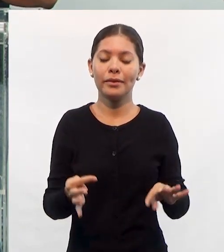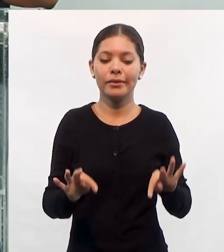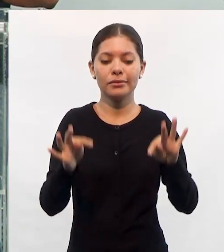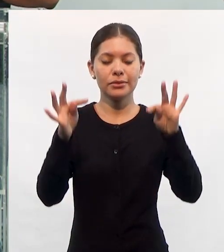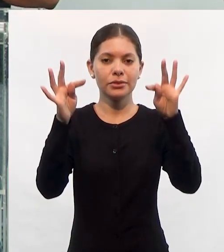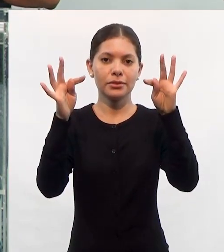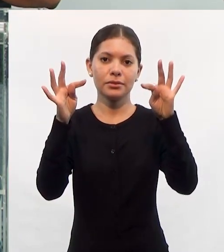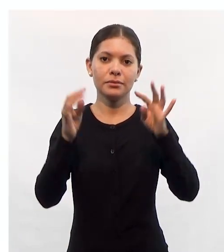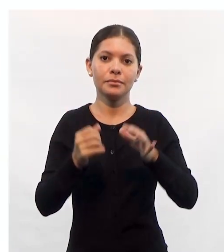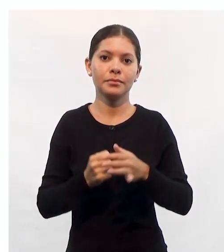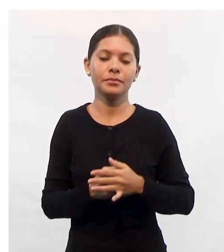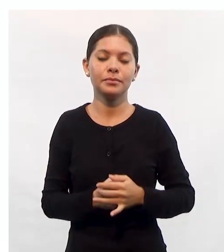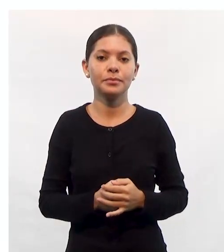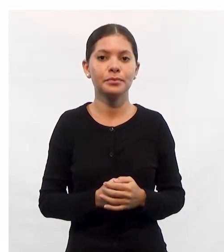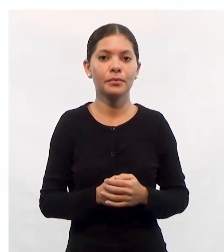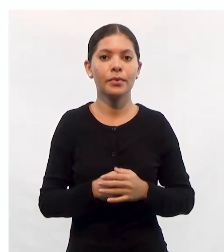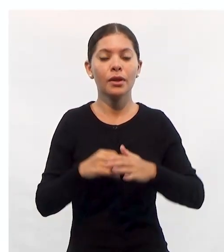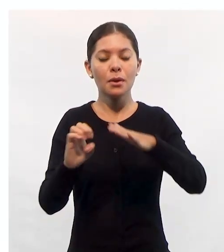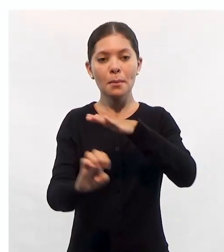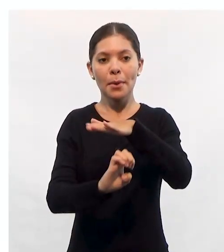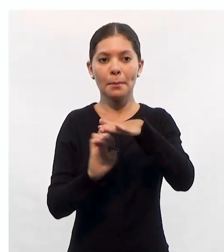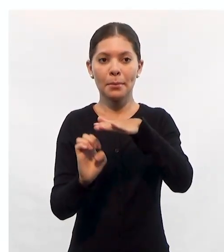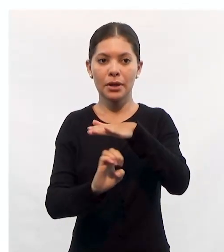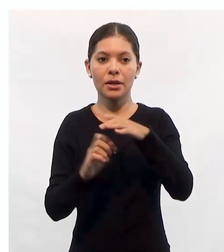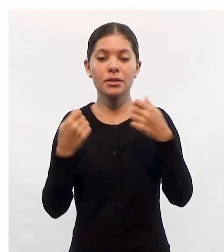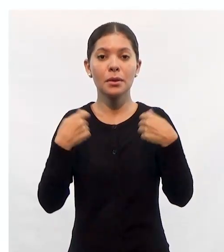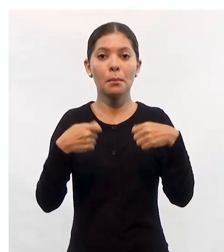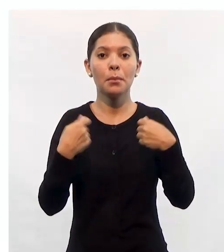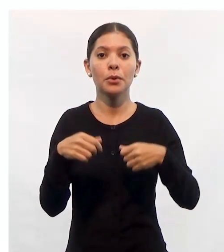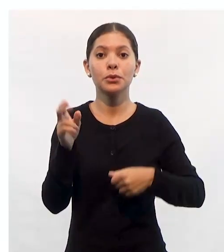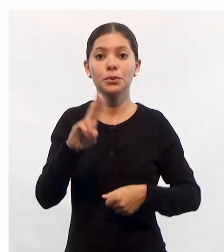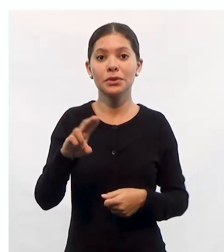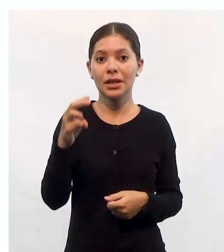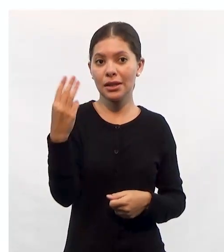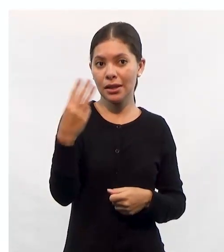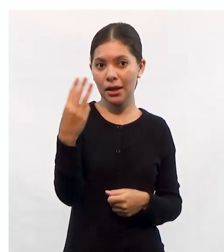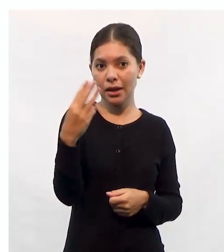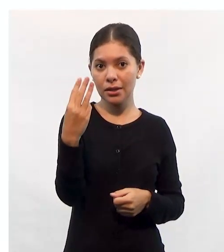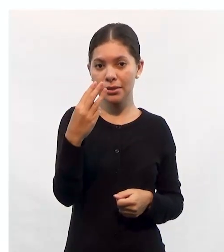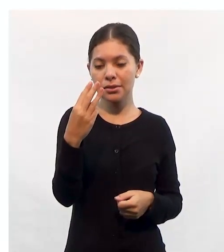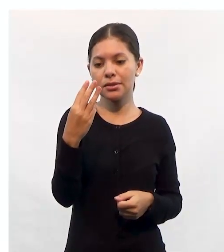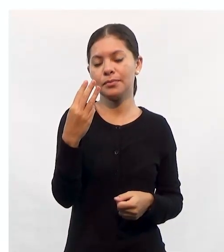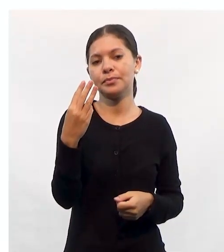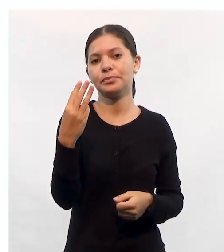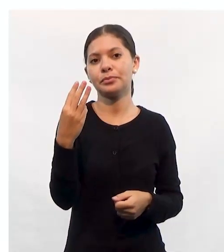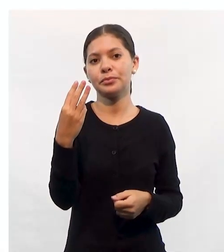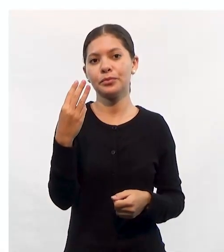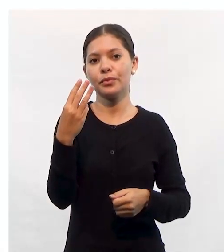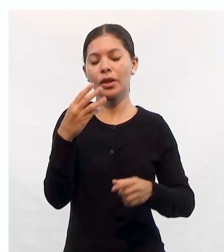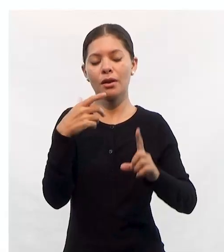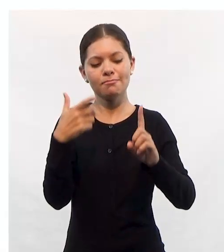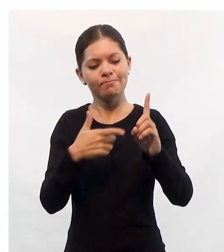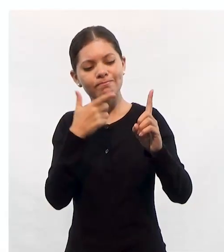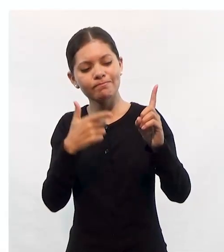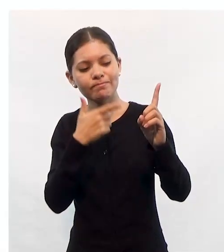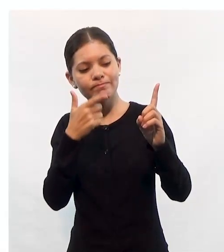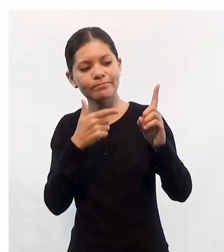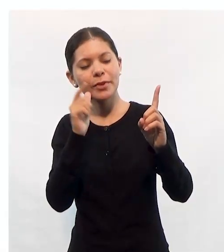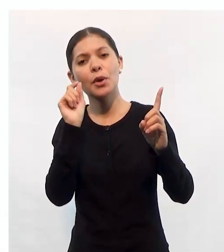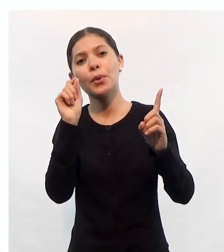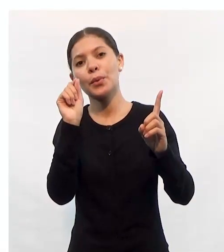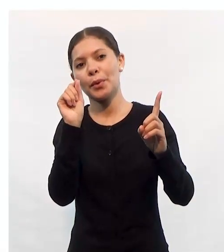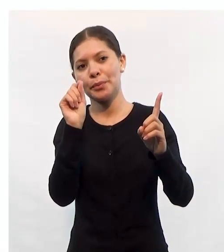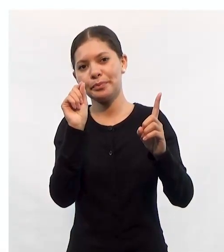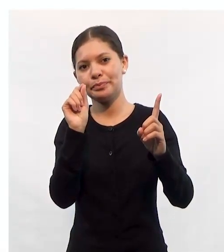tecnologias. Uma empresa, ela pode utilizar 3 formas de operação produtiva,